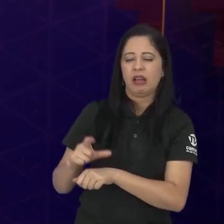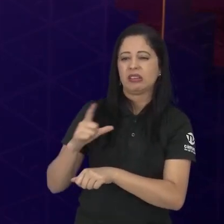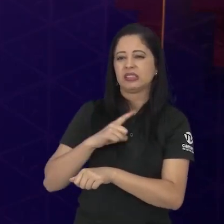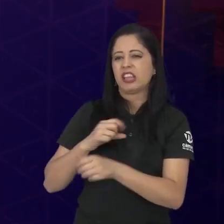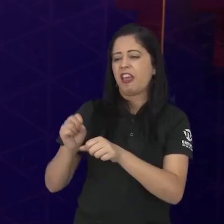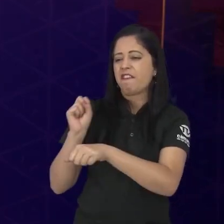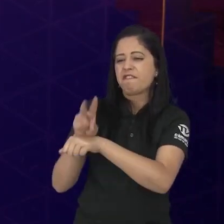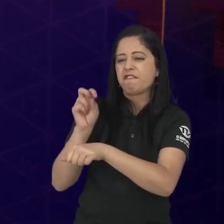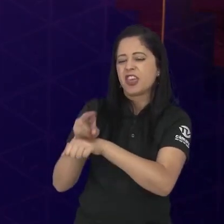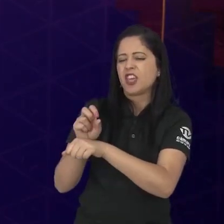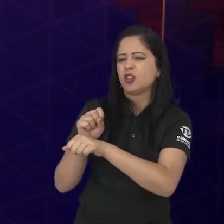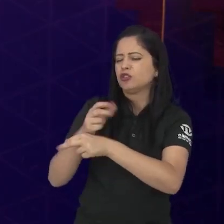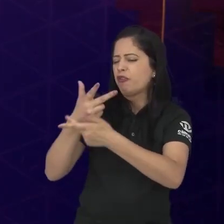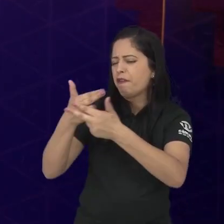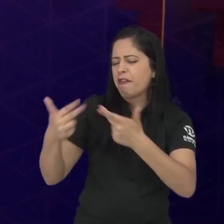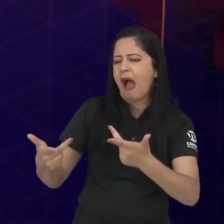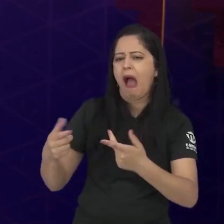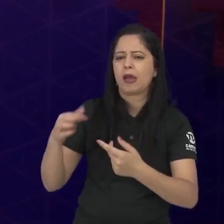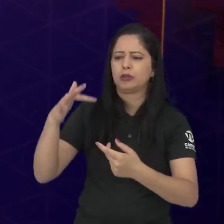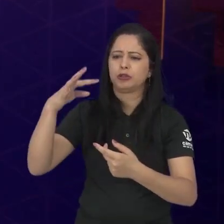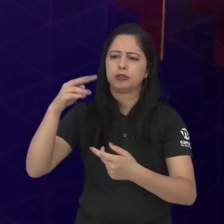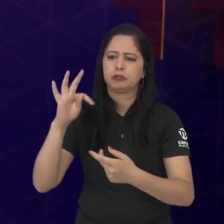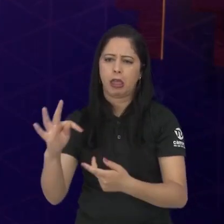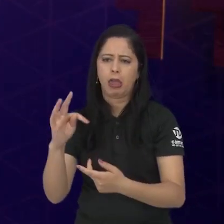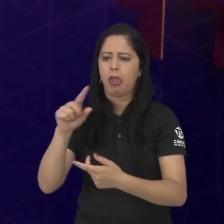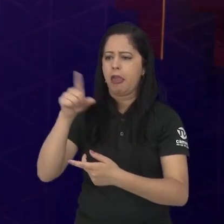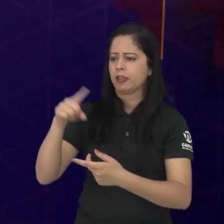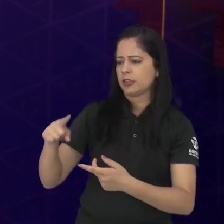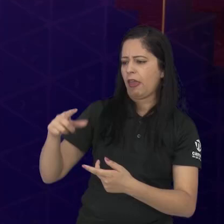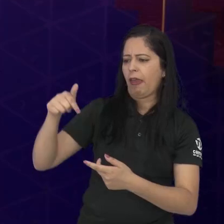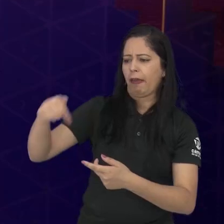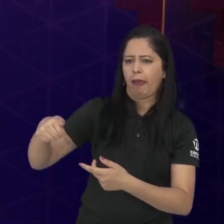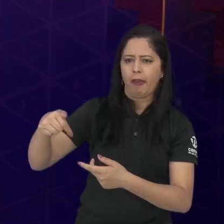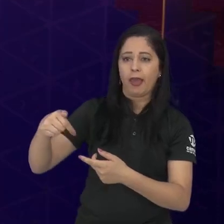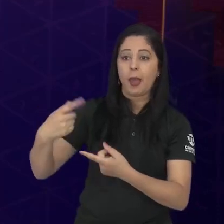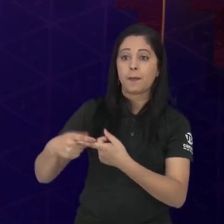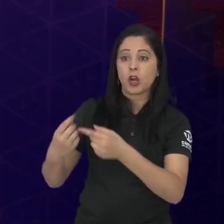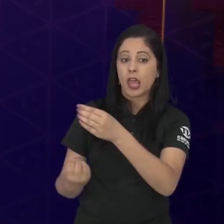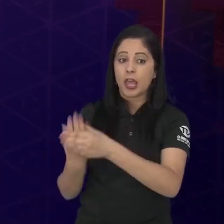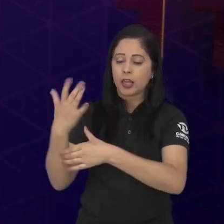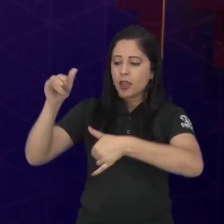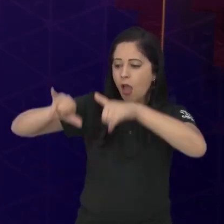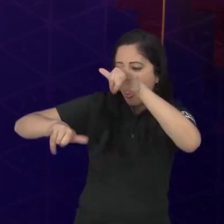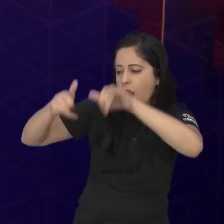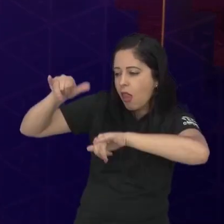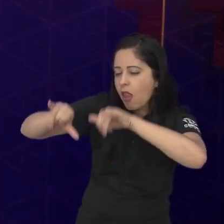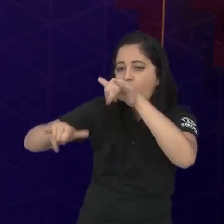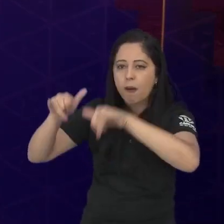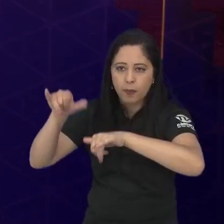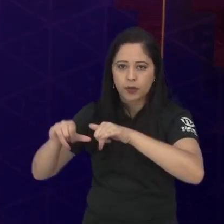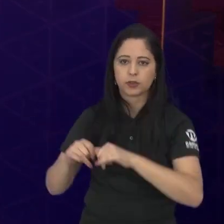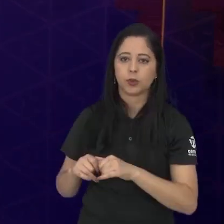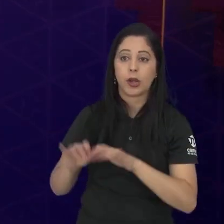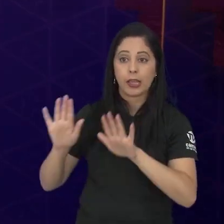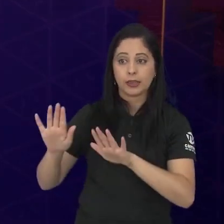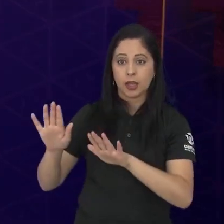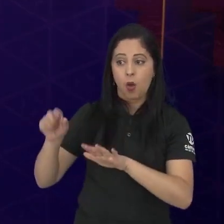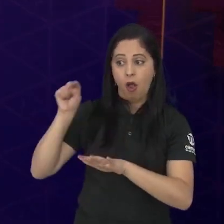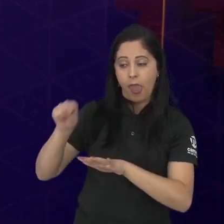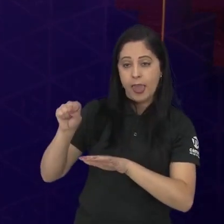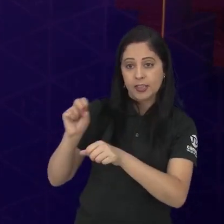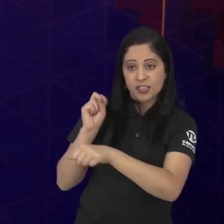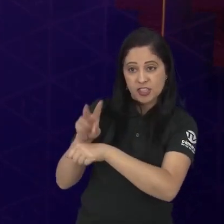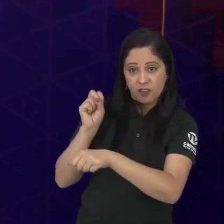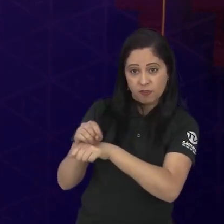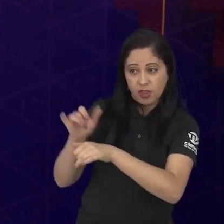T, Z, Q, XS vírus lá que eles criam em laboratório. Mas foi um vírus criado